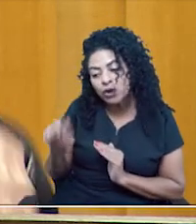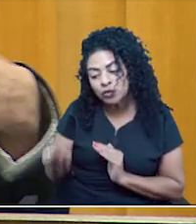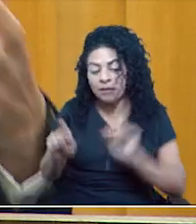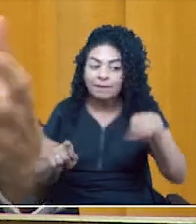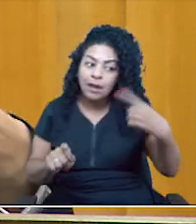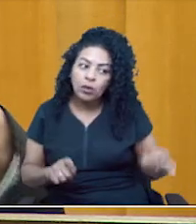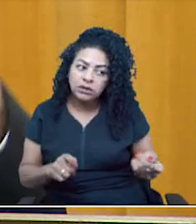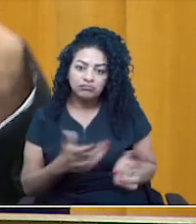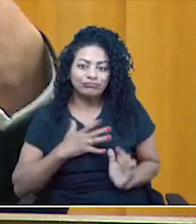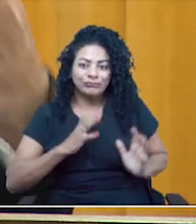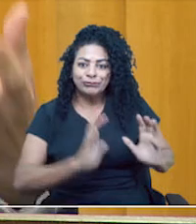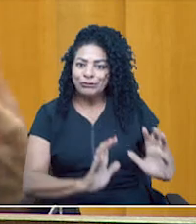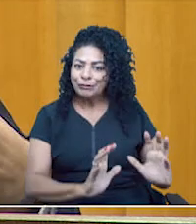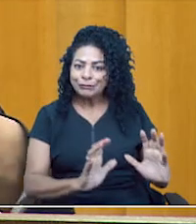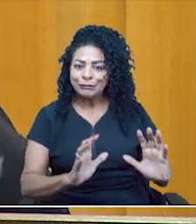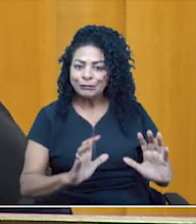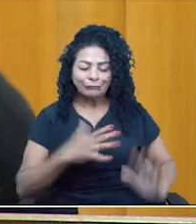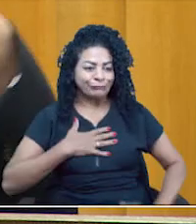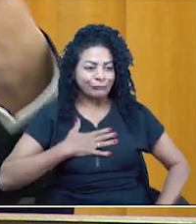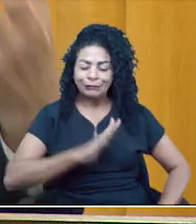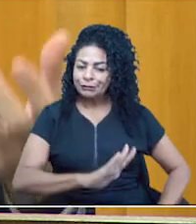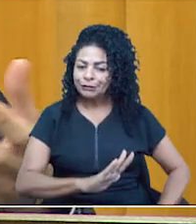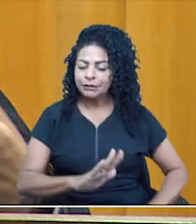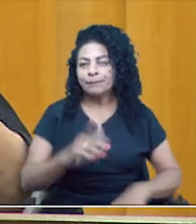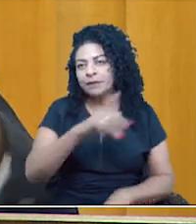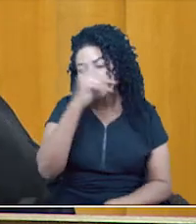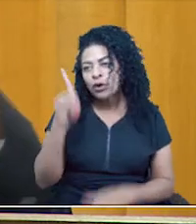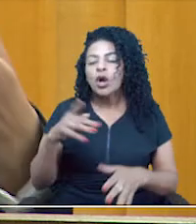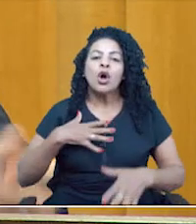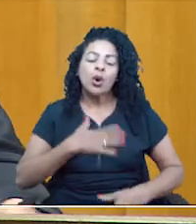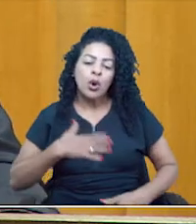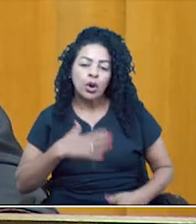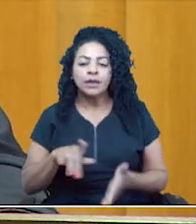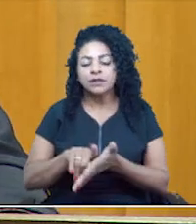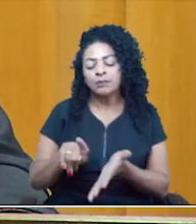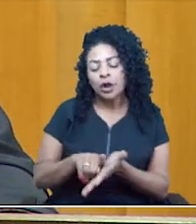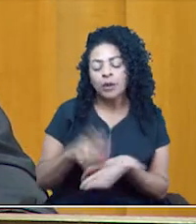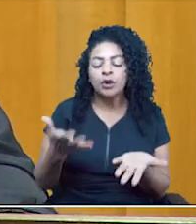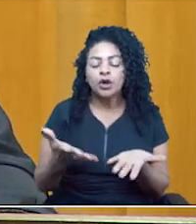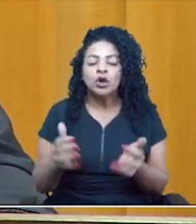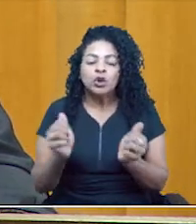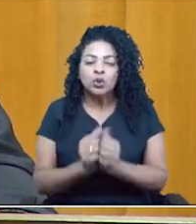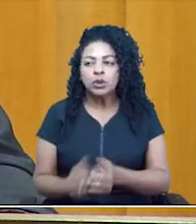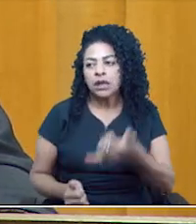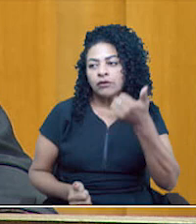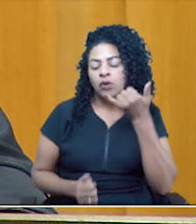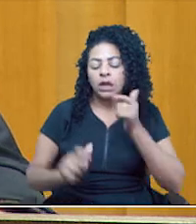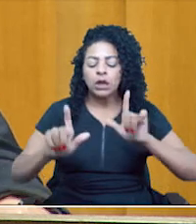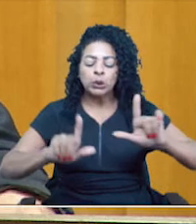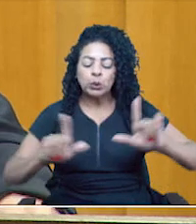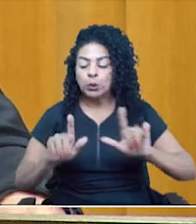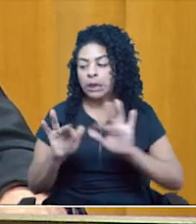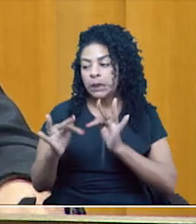misturando família com filhos, com carteiro, com almoço, com telefone, com outras contingências. Então, nós estamos